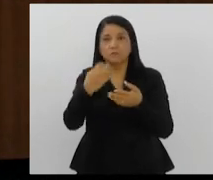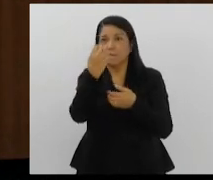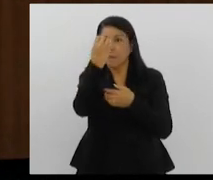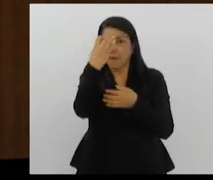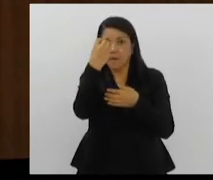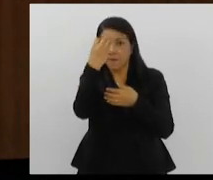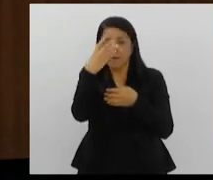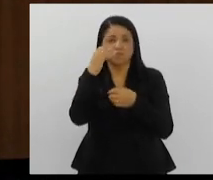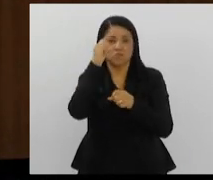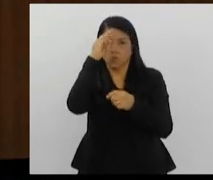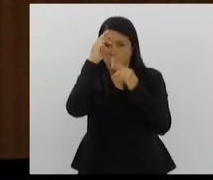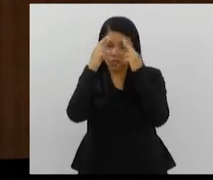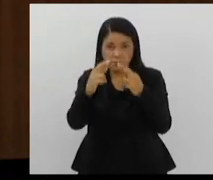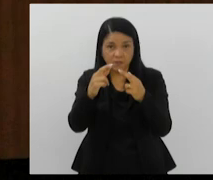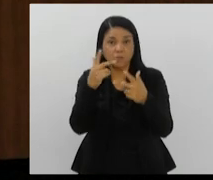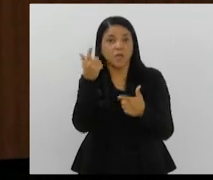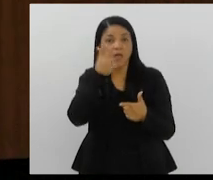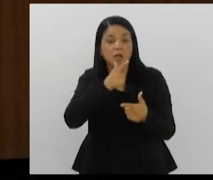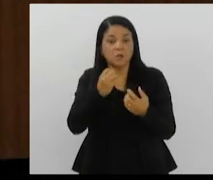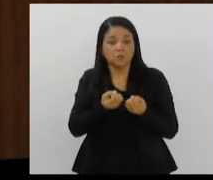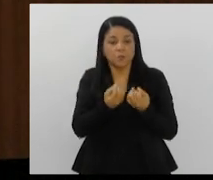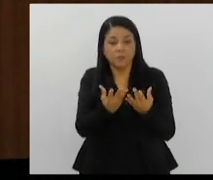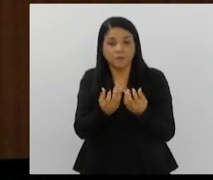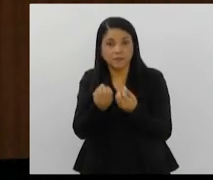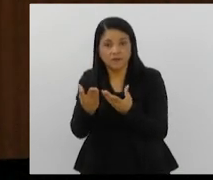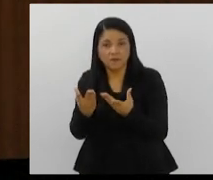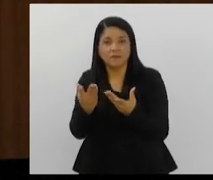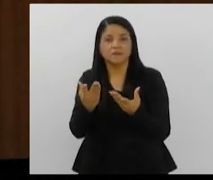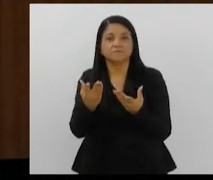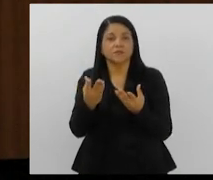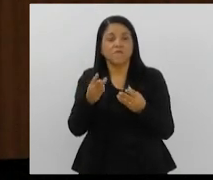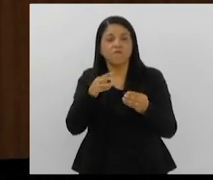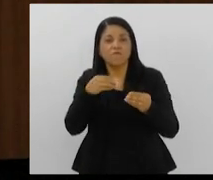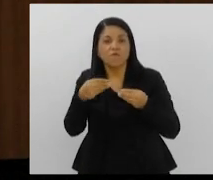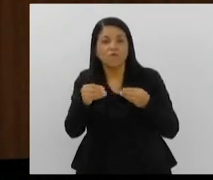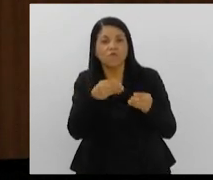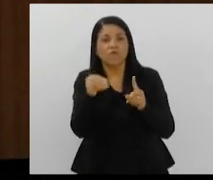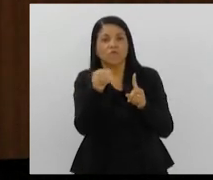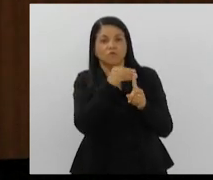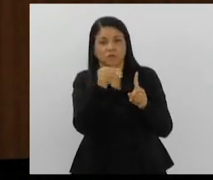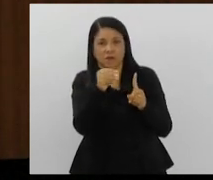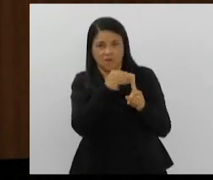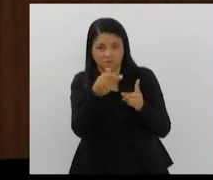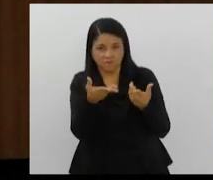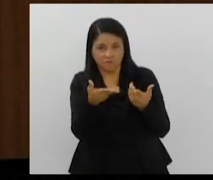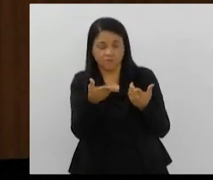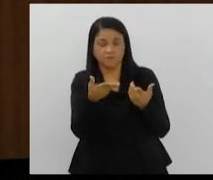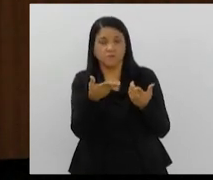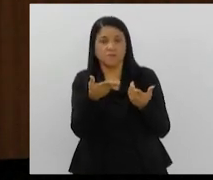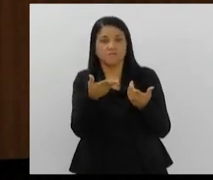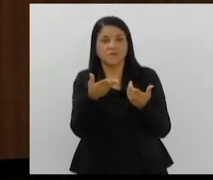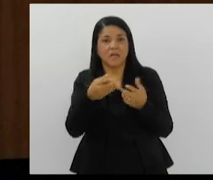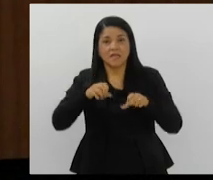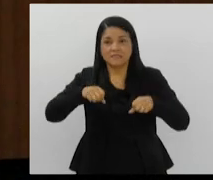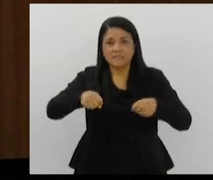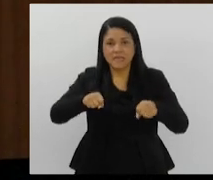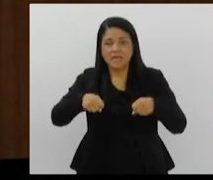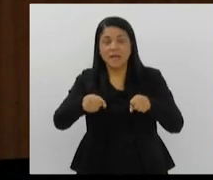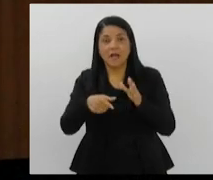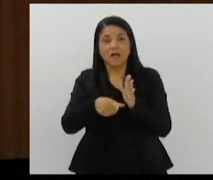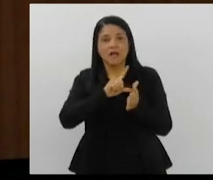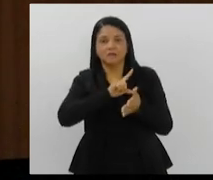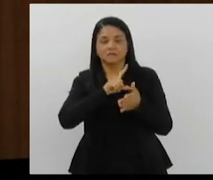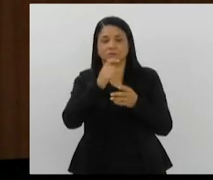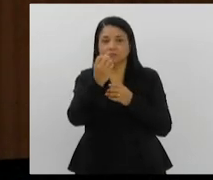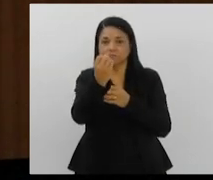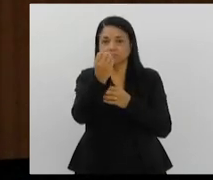ganham por entrega, então ficam numa situação de vulnerabilidade, acabam começando a acelerar antes do sinal abrir